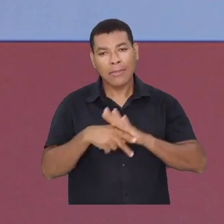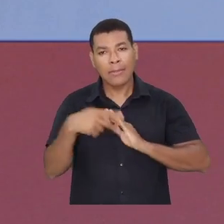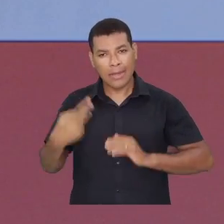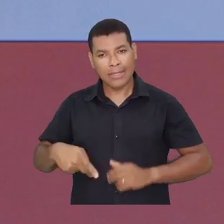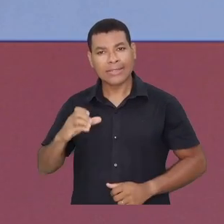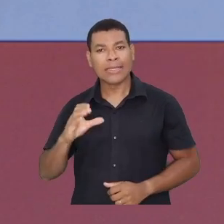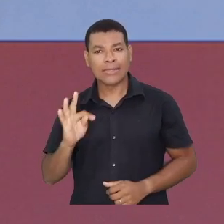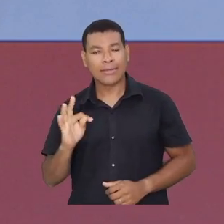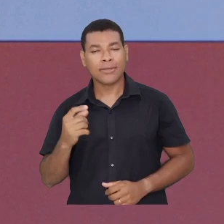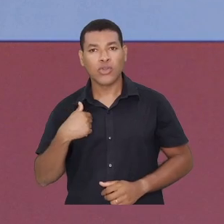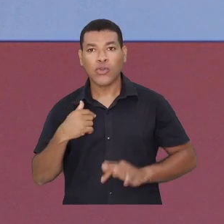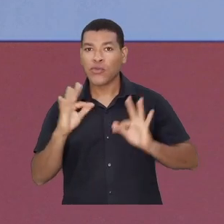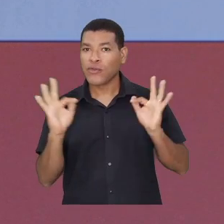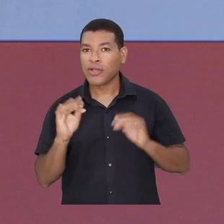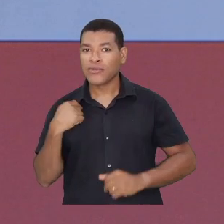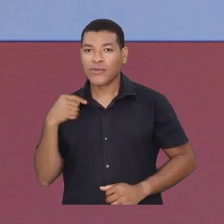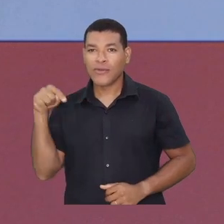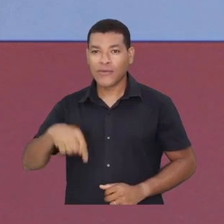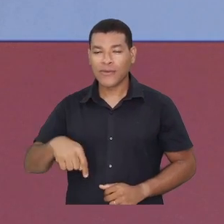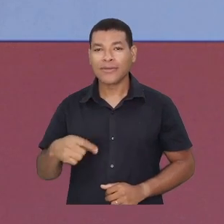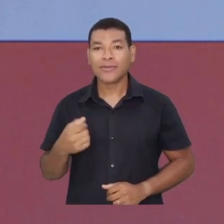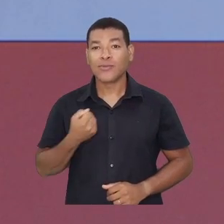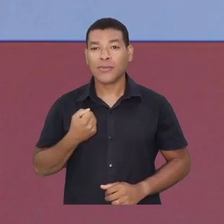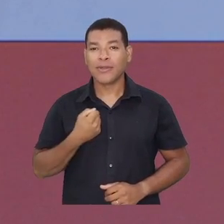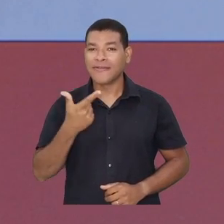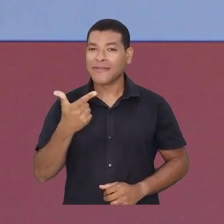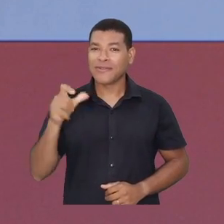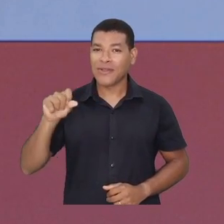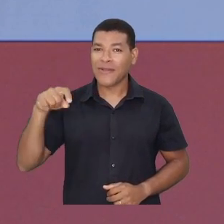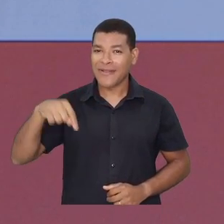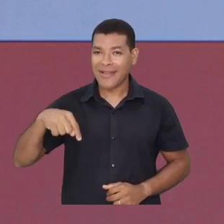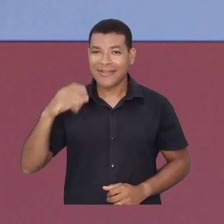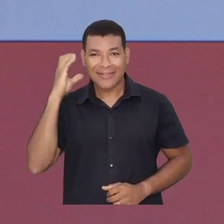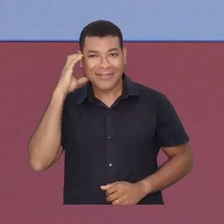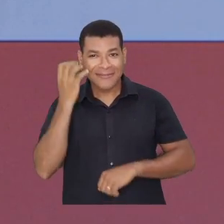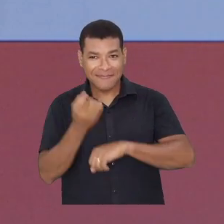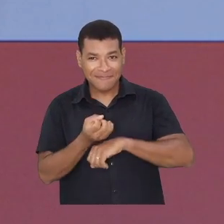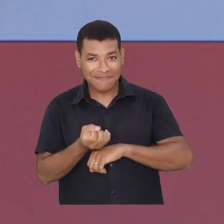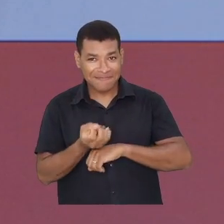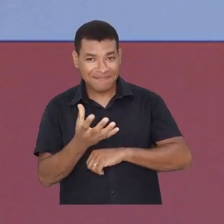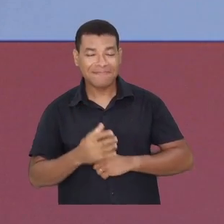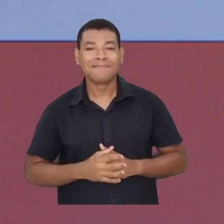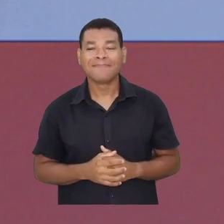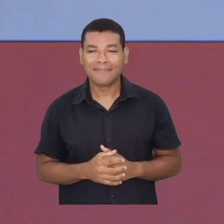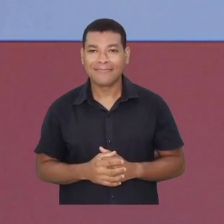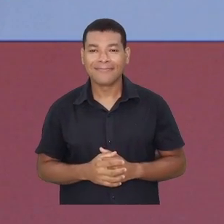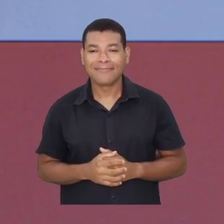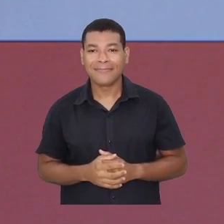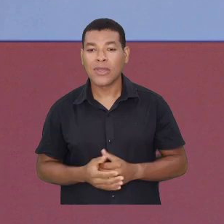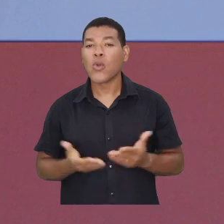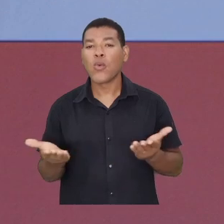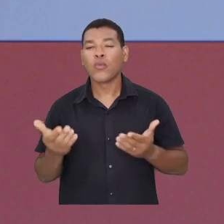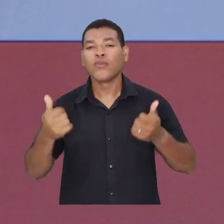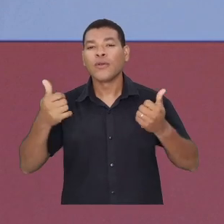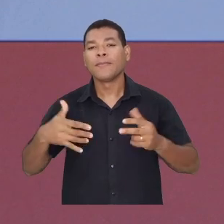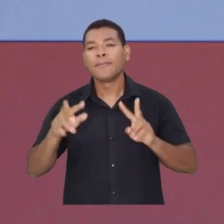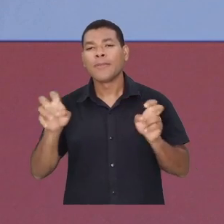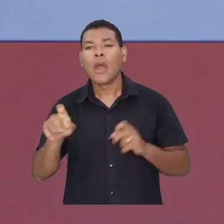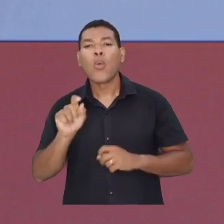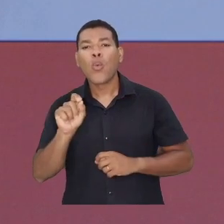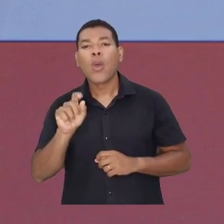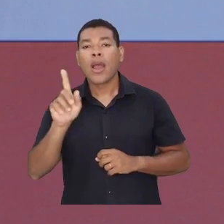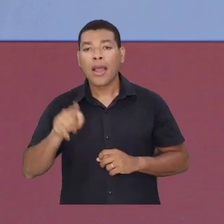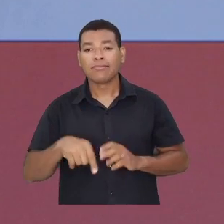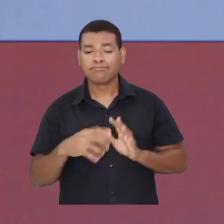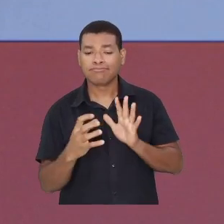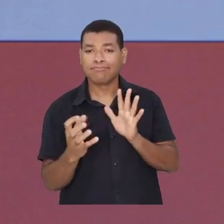muito feliz de estar com vocês na 29ª edição do CTCast. Hoje a gente vai falar sobre